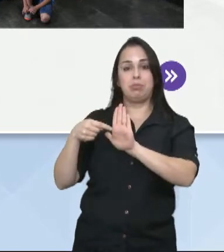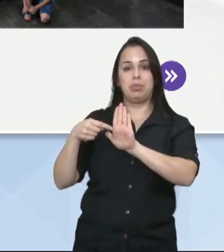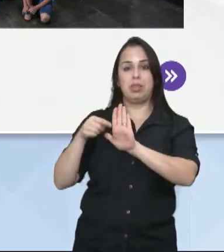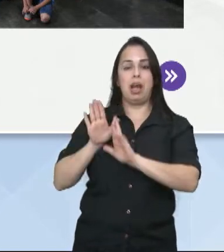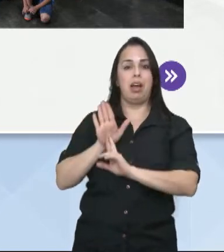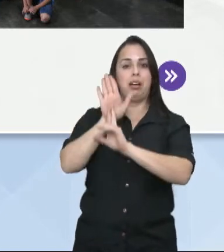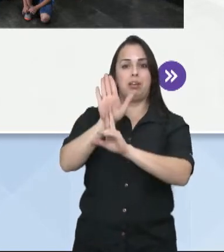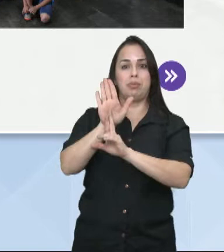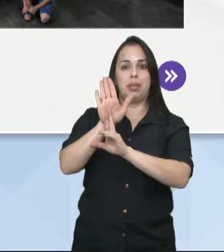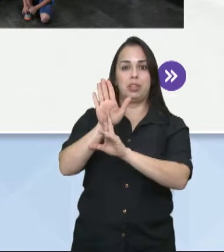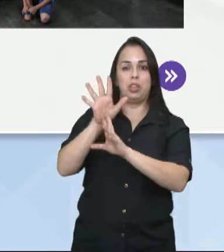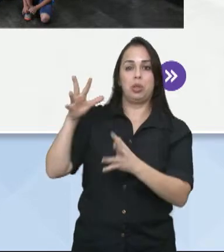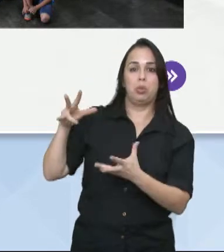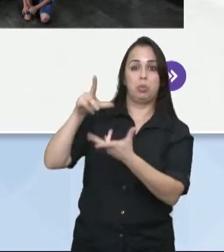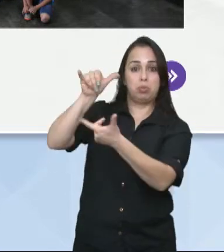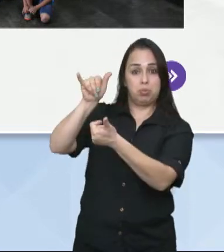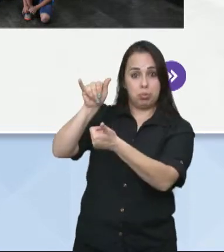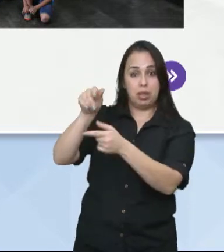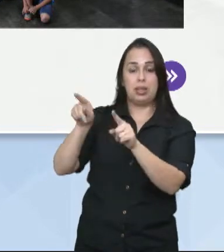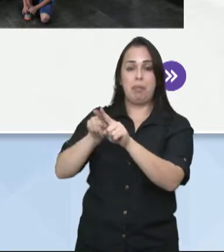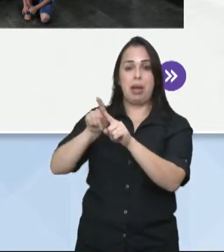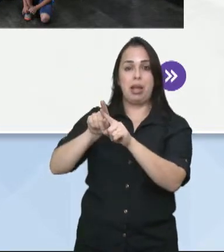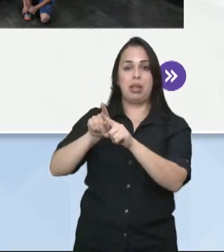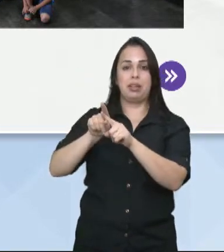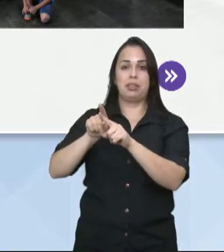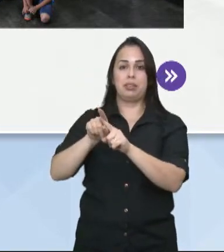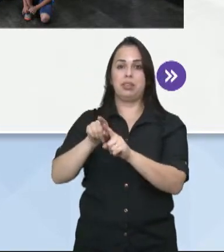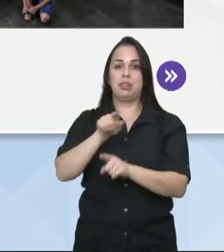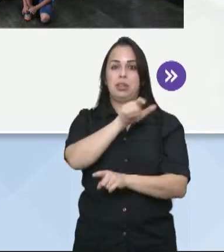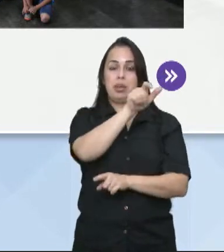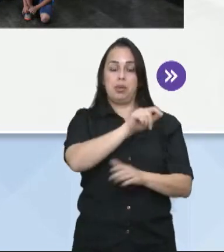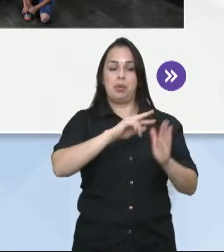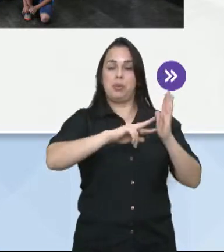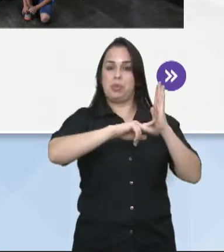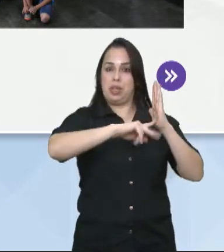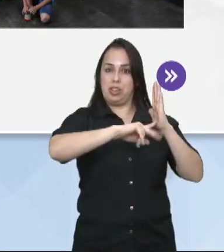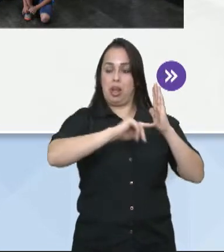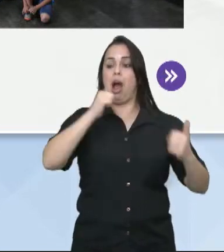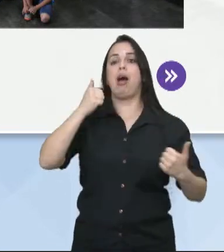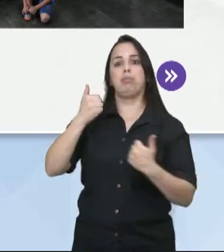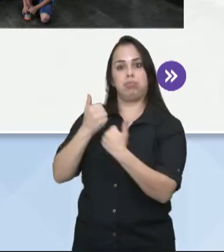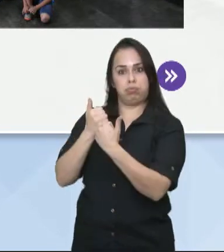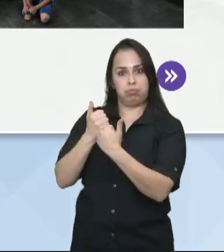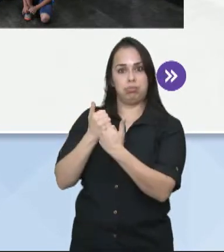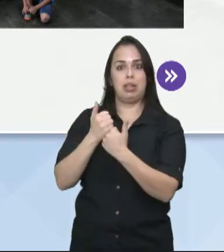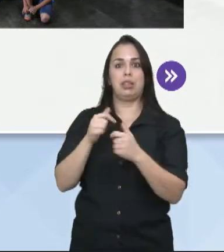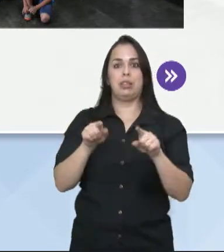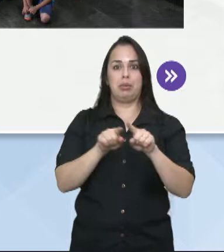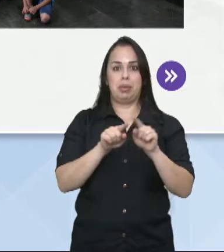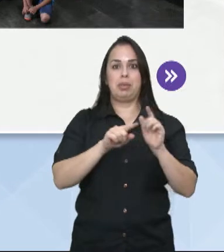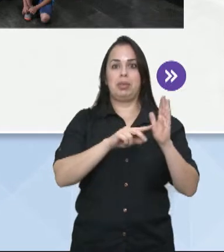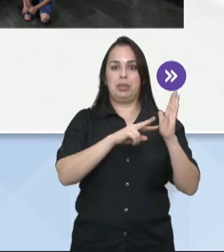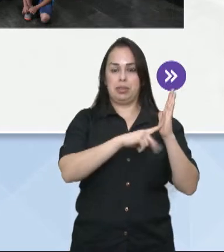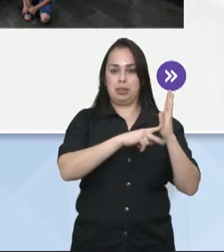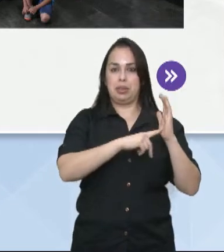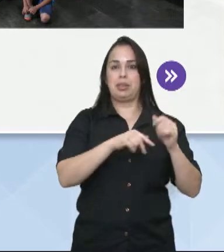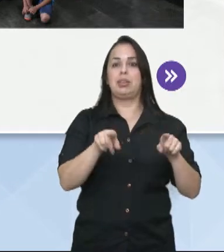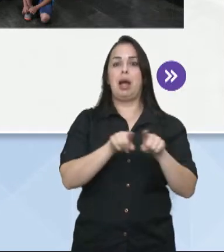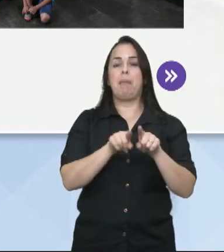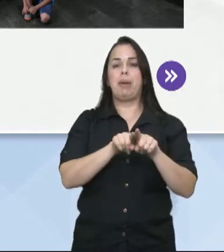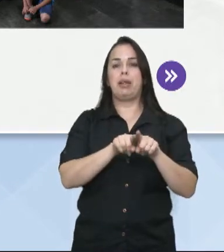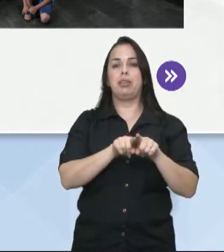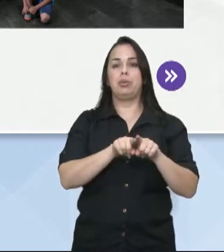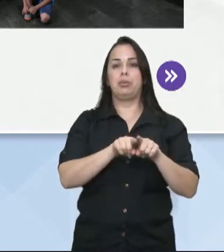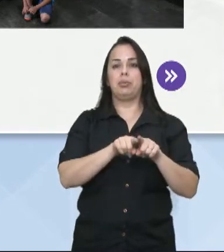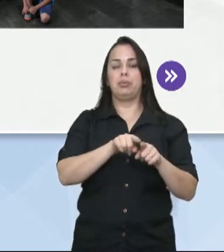reconhecido internacionalmente, tem o apoio, inclusive, do Sindicato dos Metalúrgicos de Taubaté, também do Rotary,